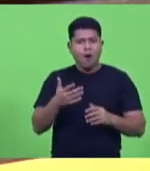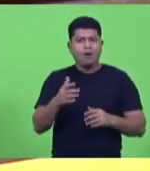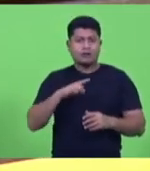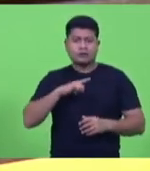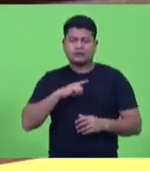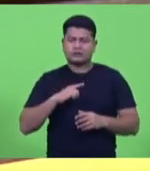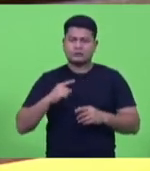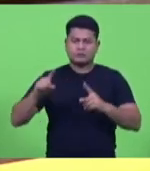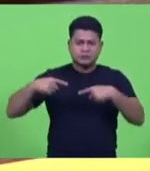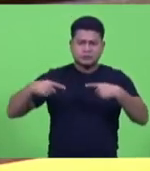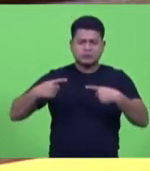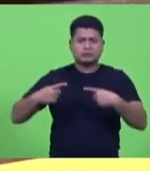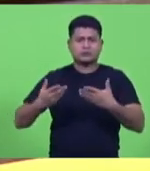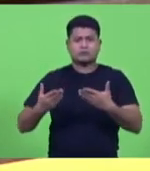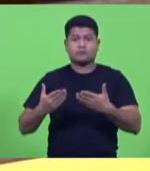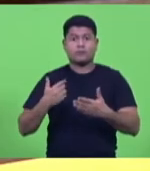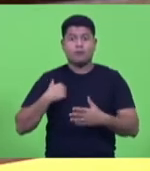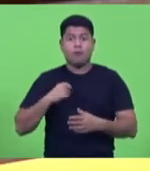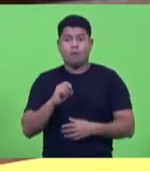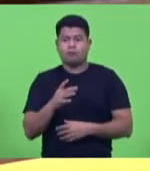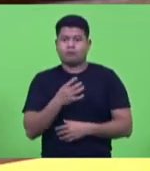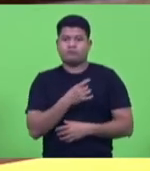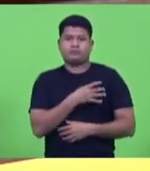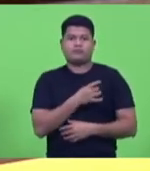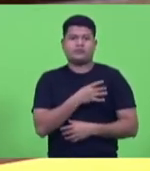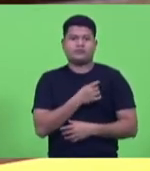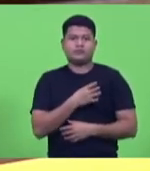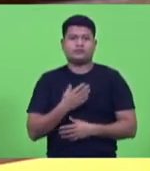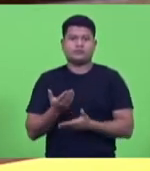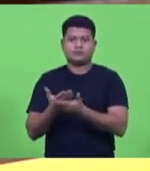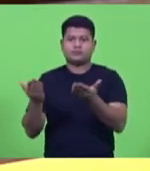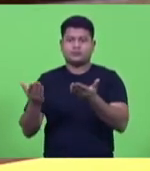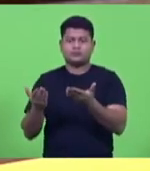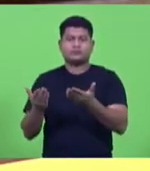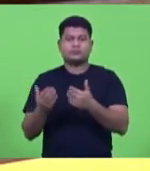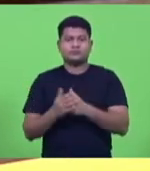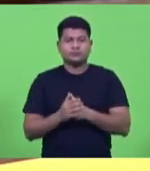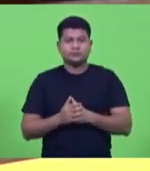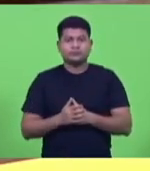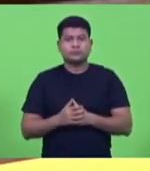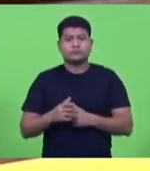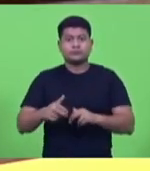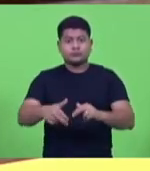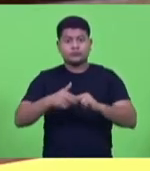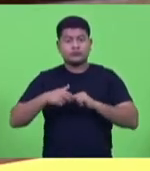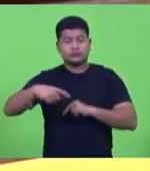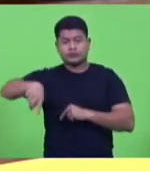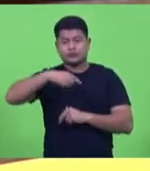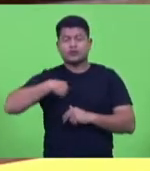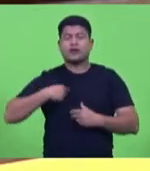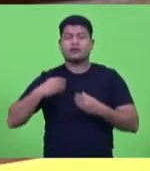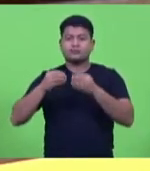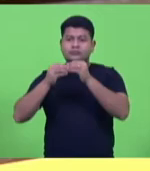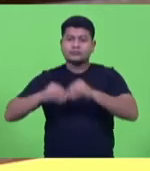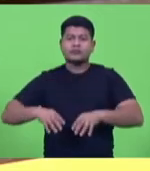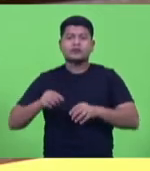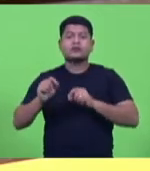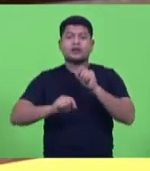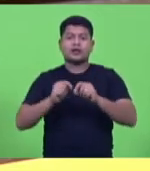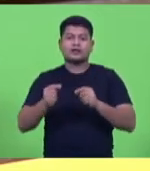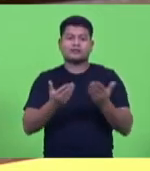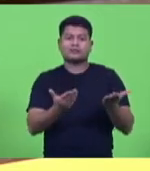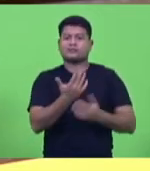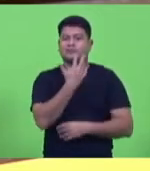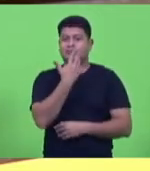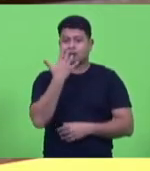meio do receio da reação do funcionalismo público, e por isso nós prejudicamos nossas crianças que mais precisam. Ora,